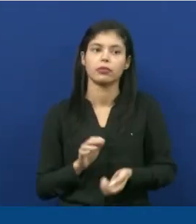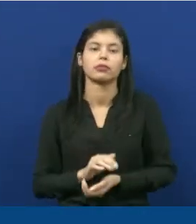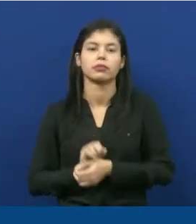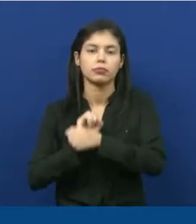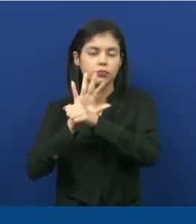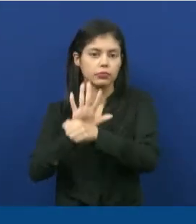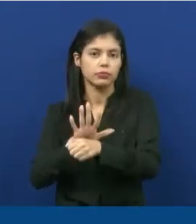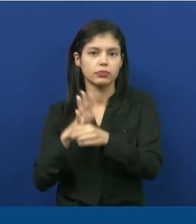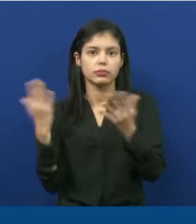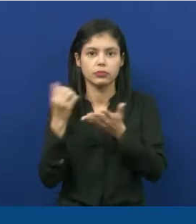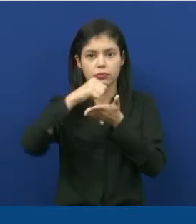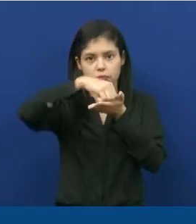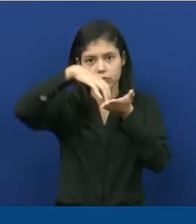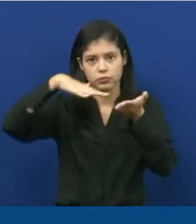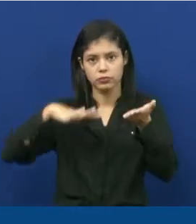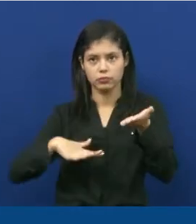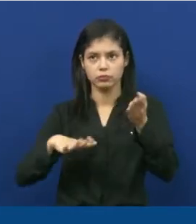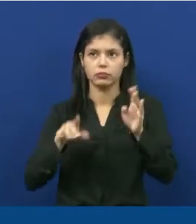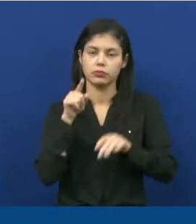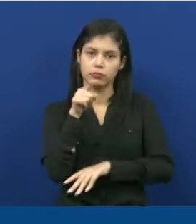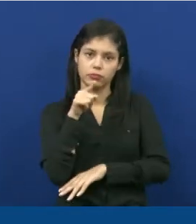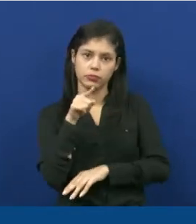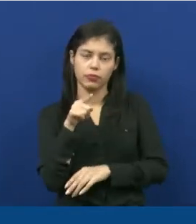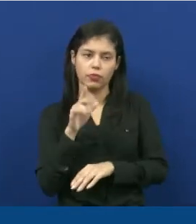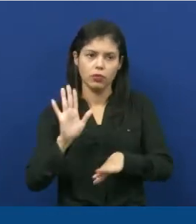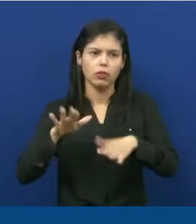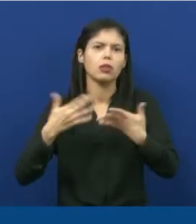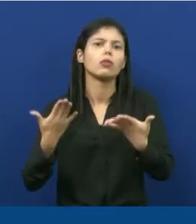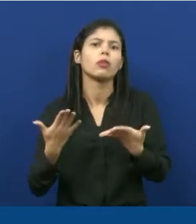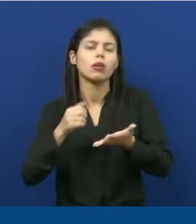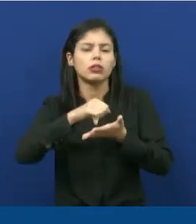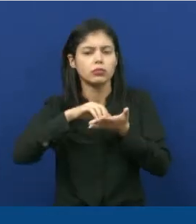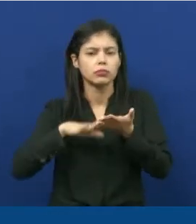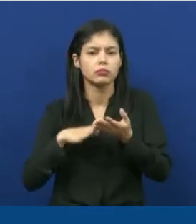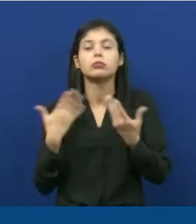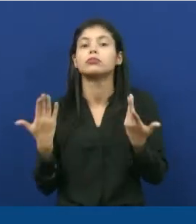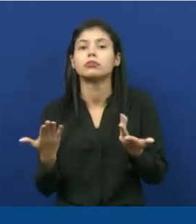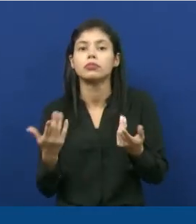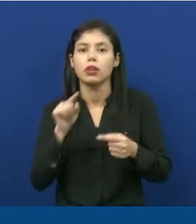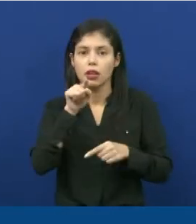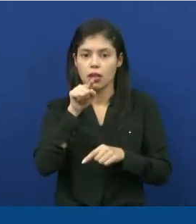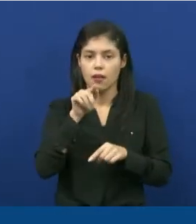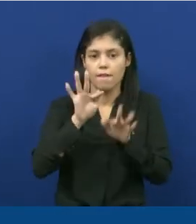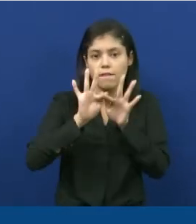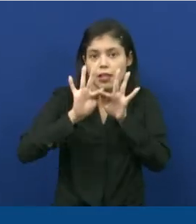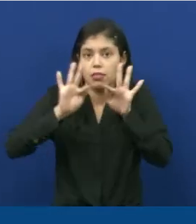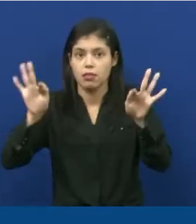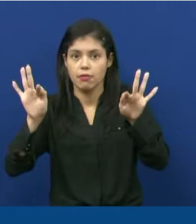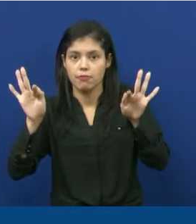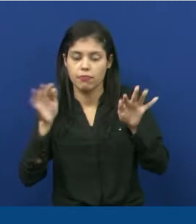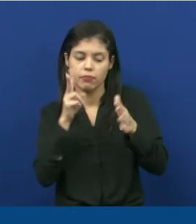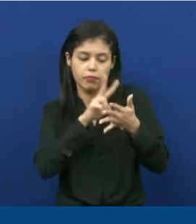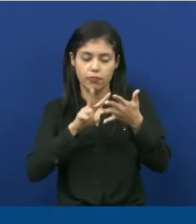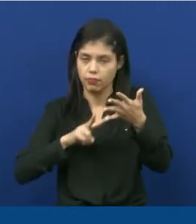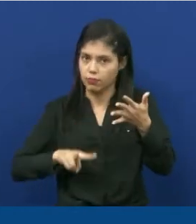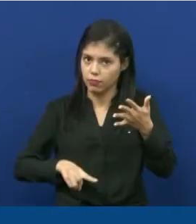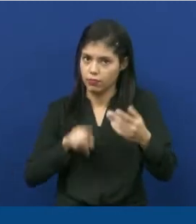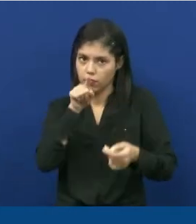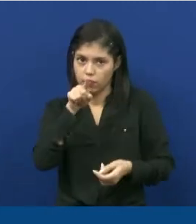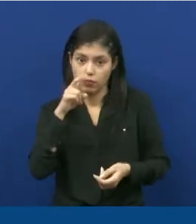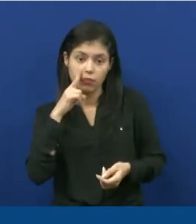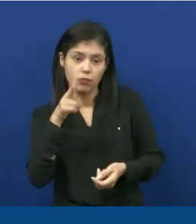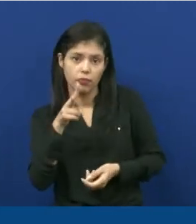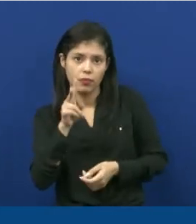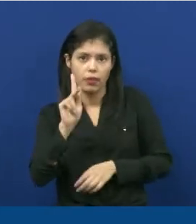um exercício, tá? Qual é o objetivo desse exercício? Eu vou ler a frase, você vai ler junto comigo, e você vai